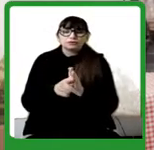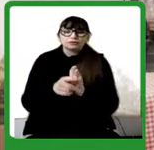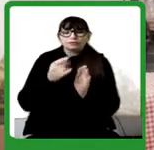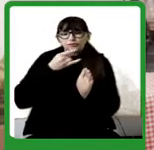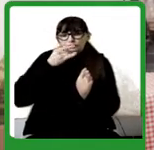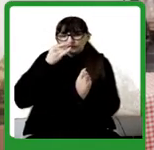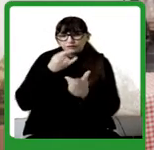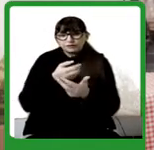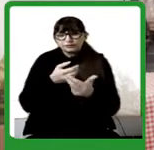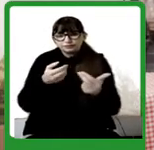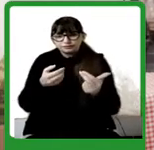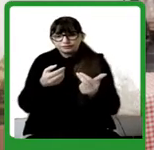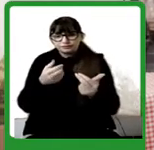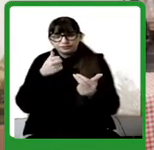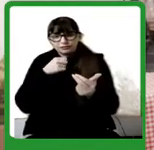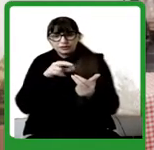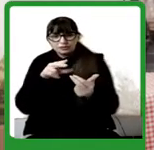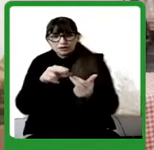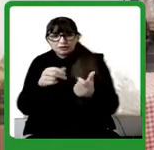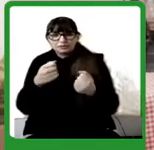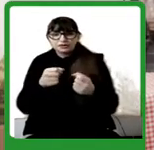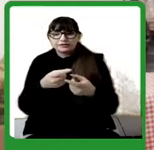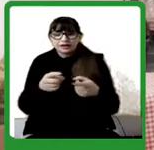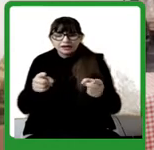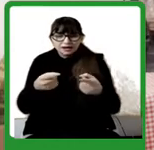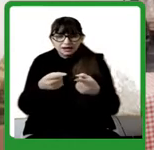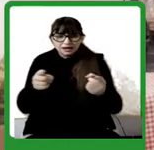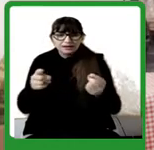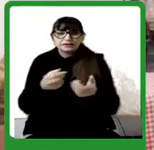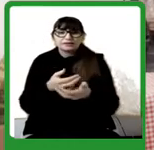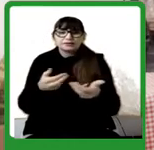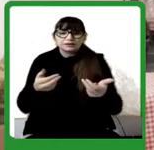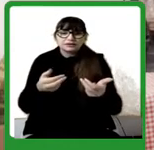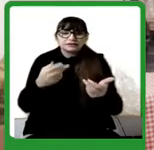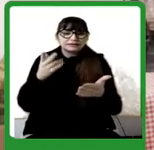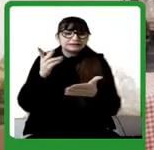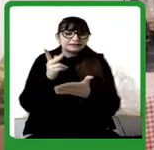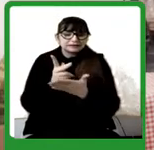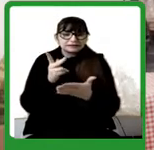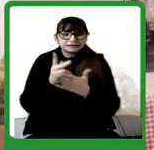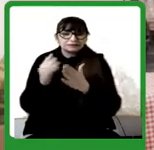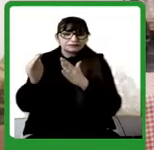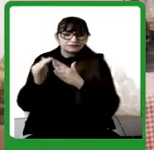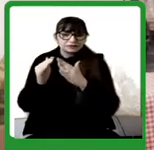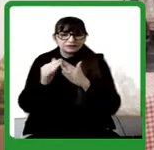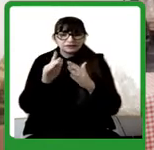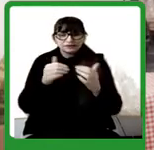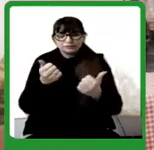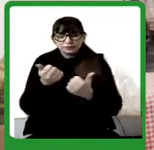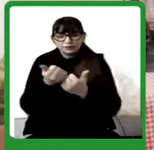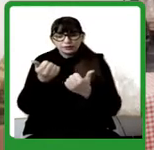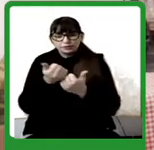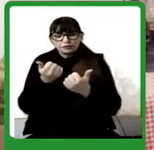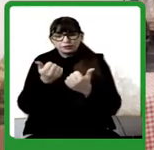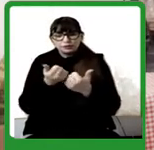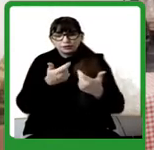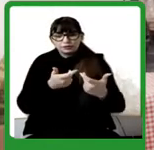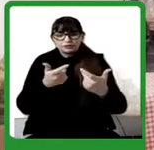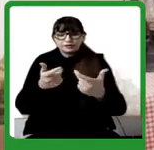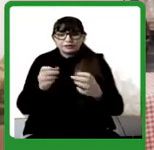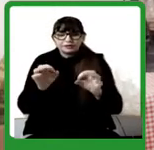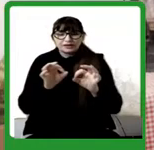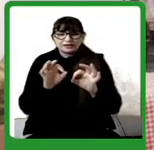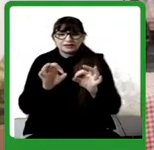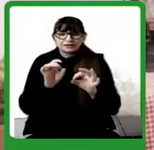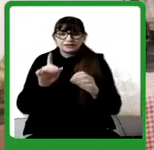Os irmãos tinham que servir carne, assar carne. E assim, eram os vizinhos, né? Então não convidava ninguém, só pra trabalhar. Sabe